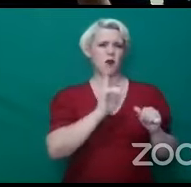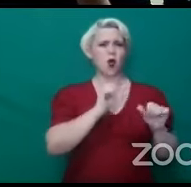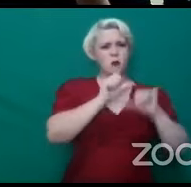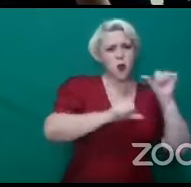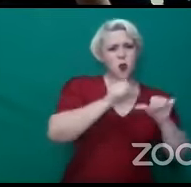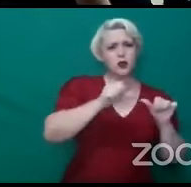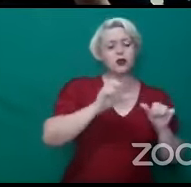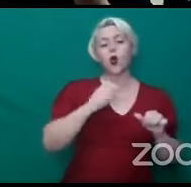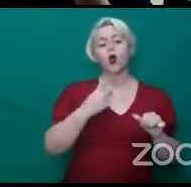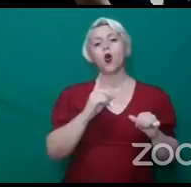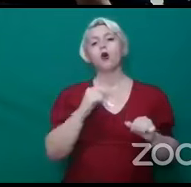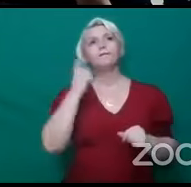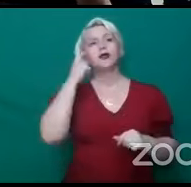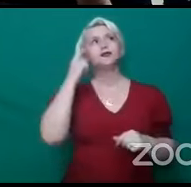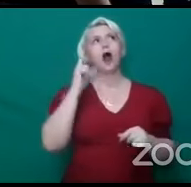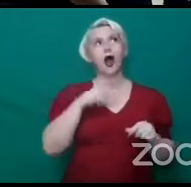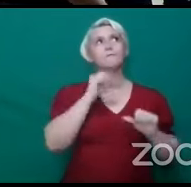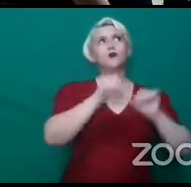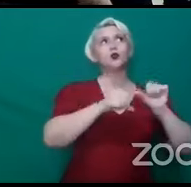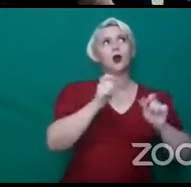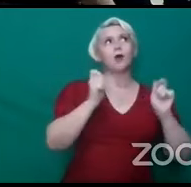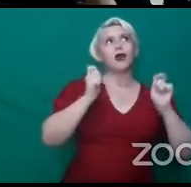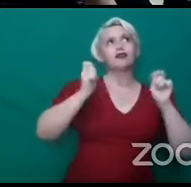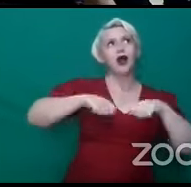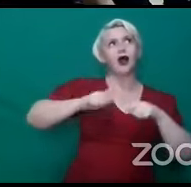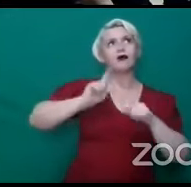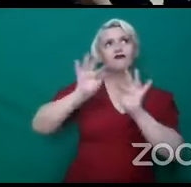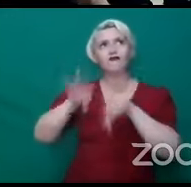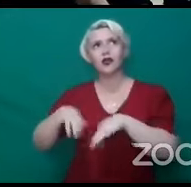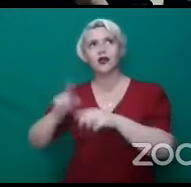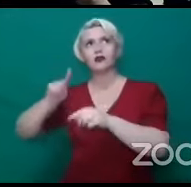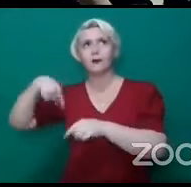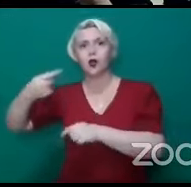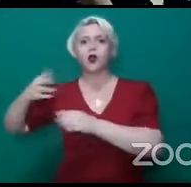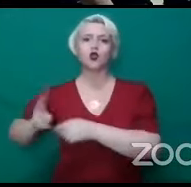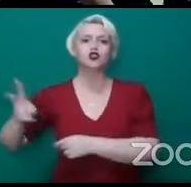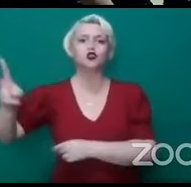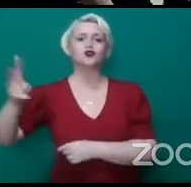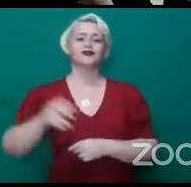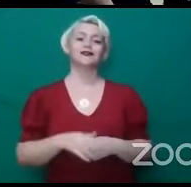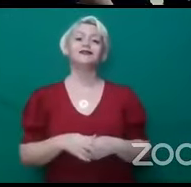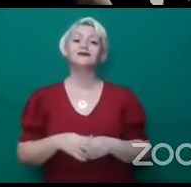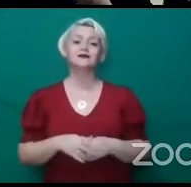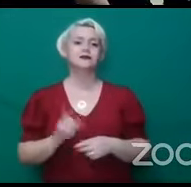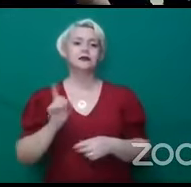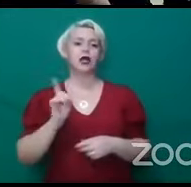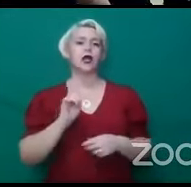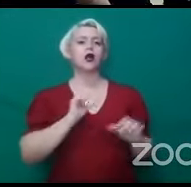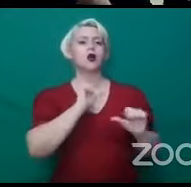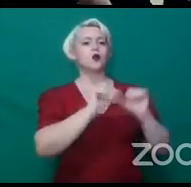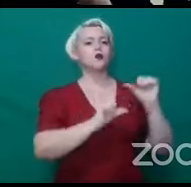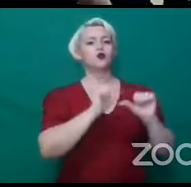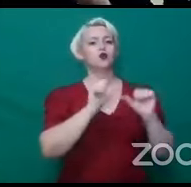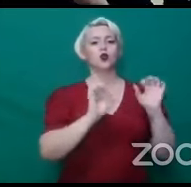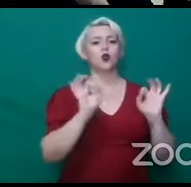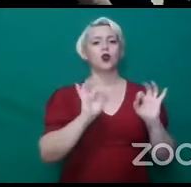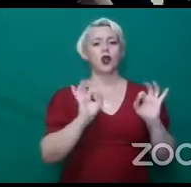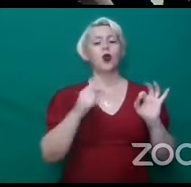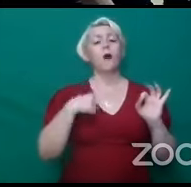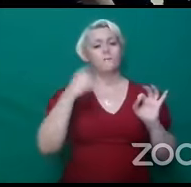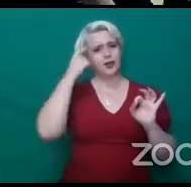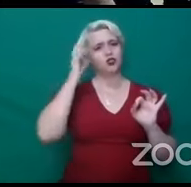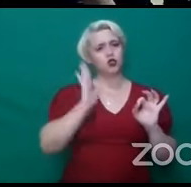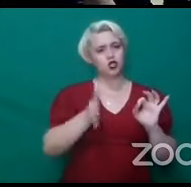tipo, ah, vamos mudar isso aqui, que a gente tem uma possibilidade de continuar depois, ou isso não foi pensado? Não, ele meio que foi pensado para ser meio aberto